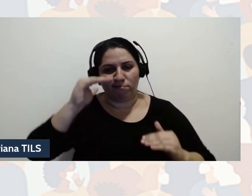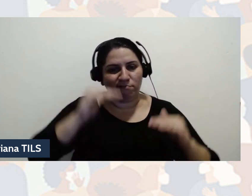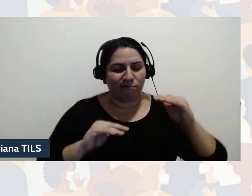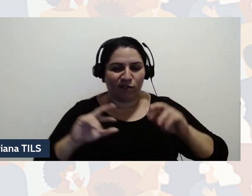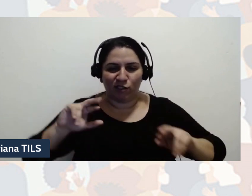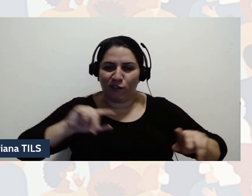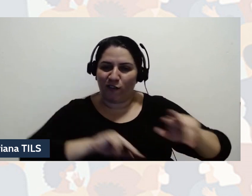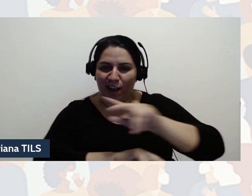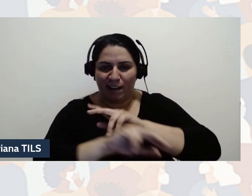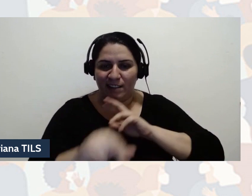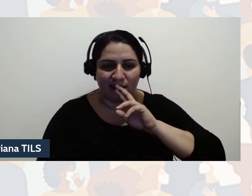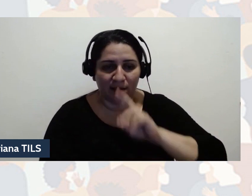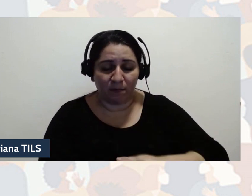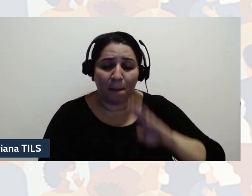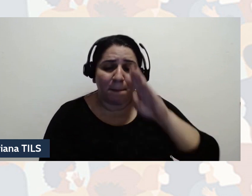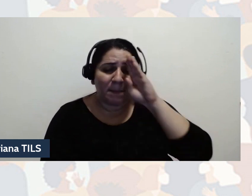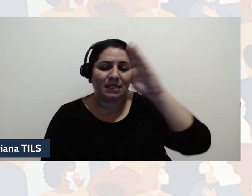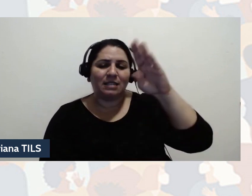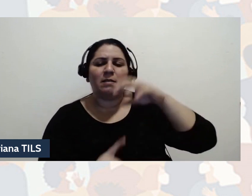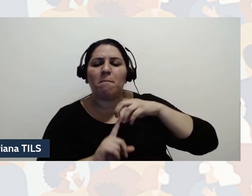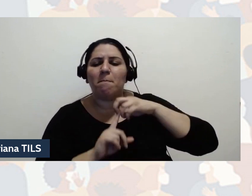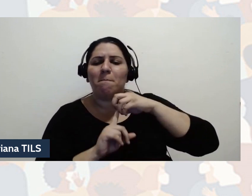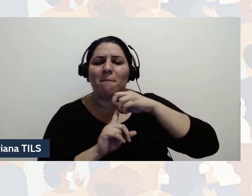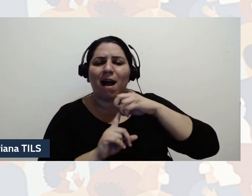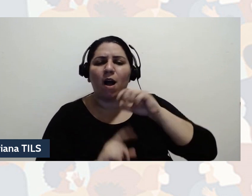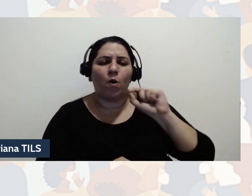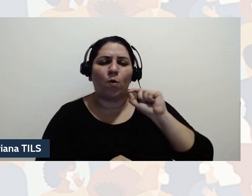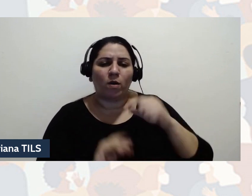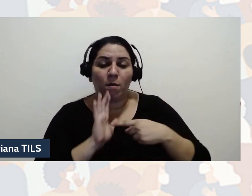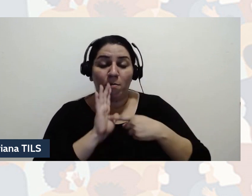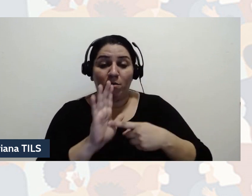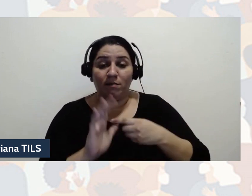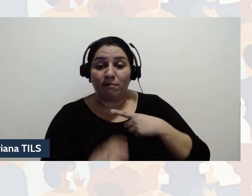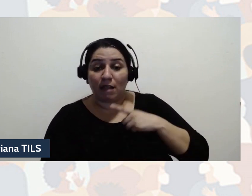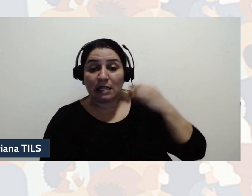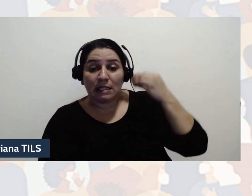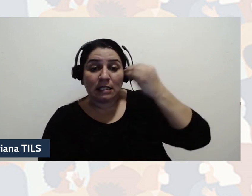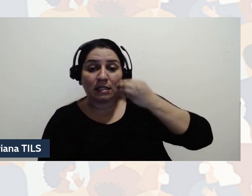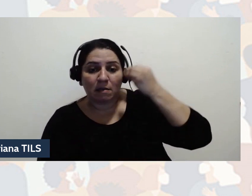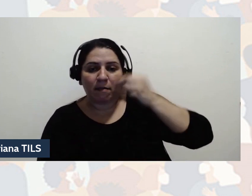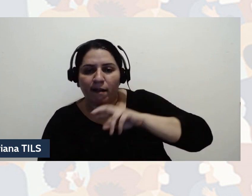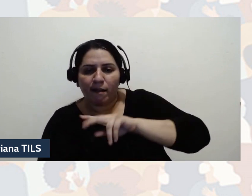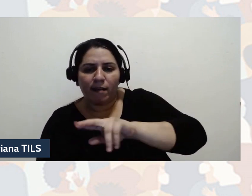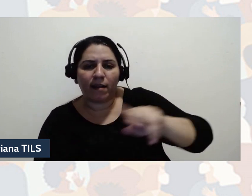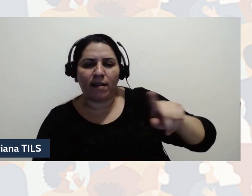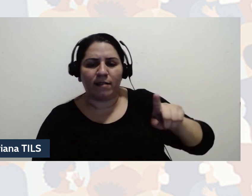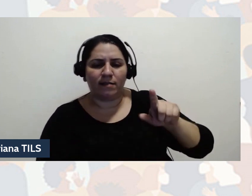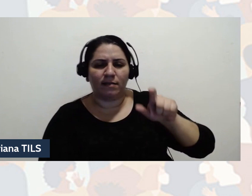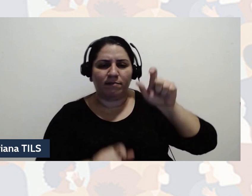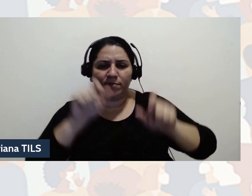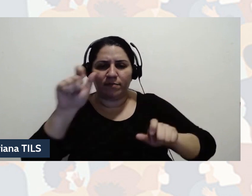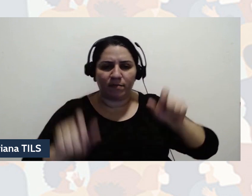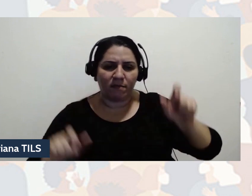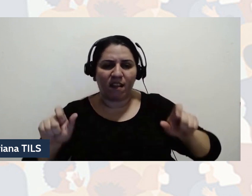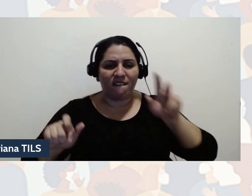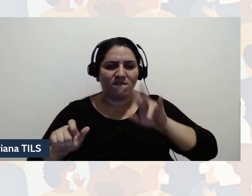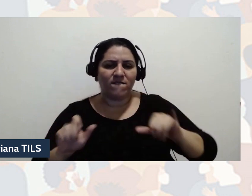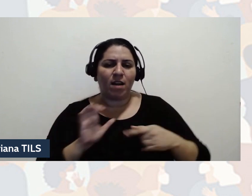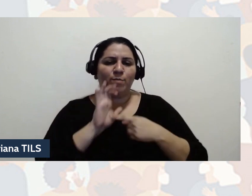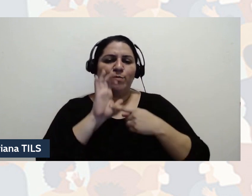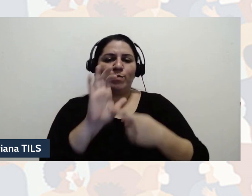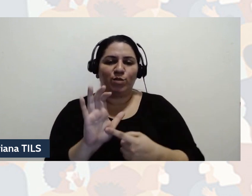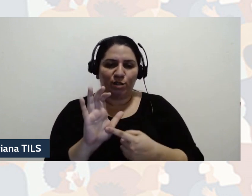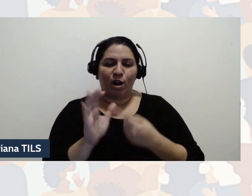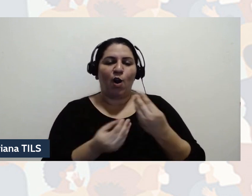mas o meu ponto principal aqui é mostrar como que essas experiências discursivamente organizadas vão navegar em certas